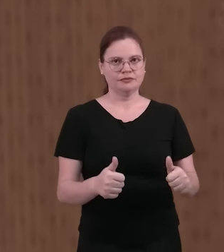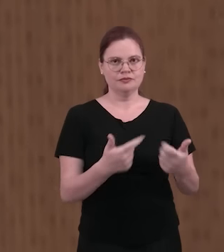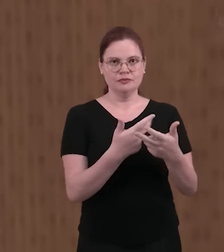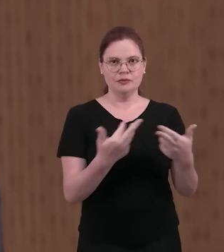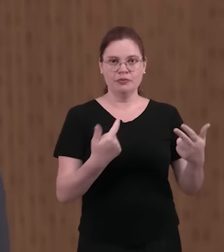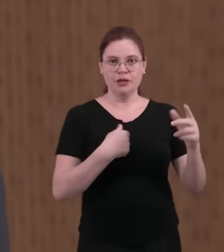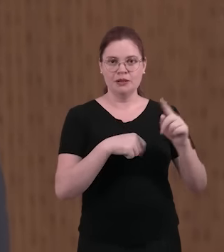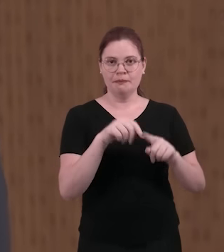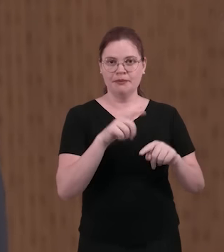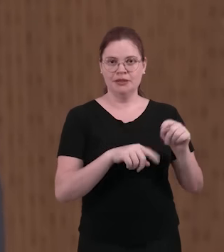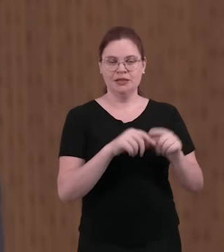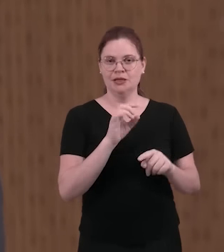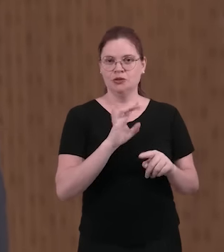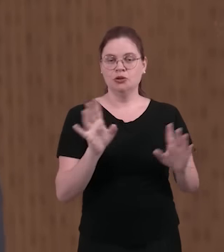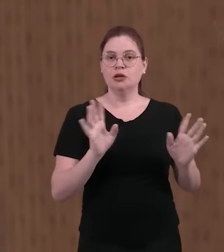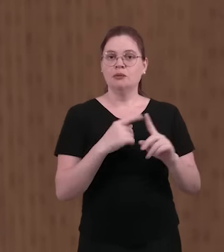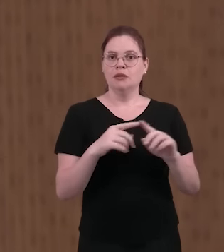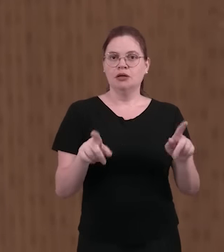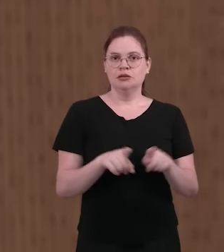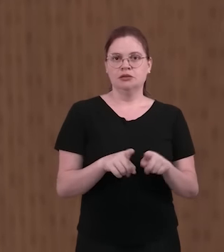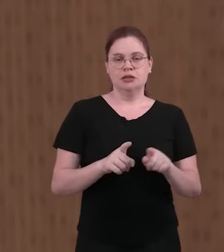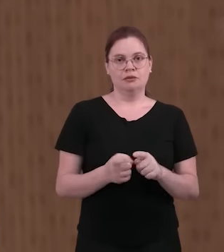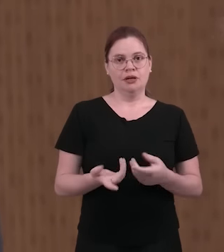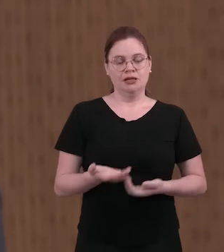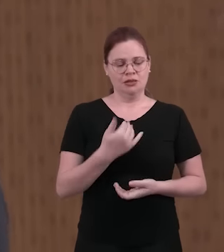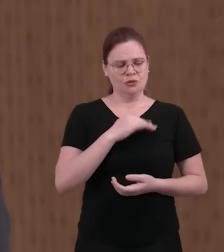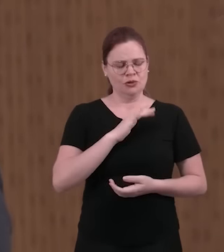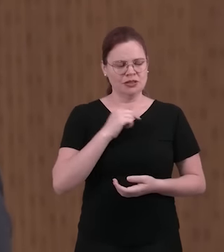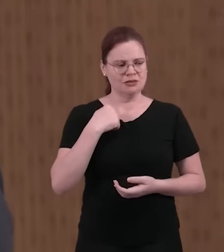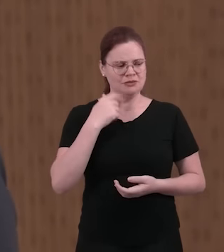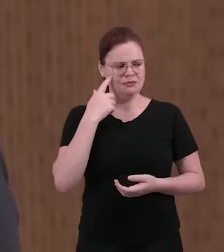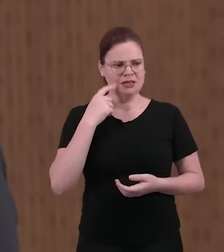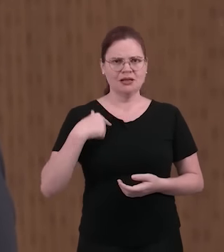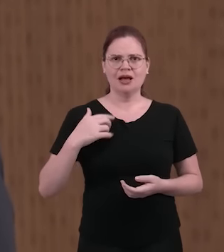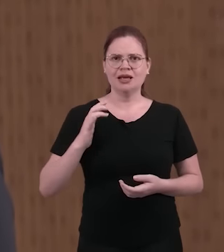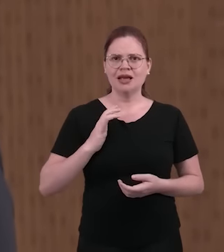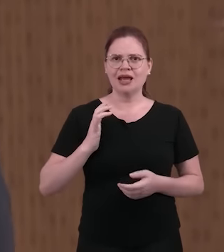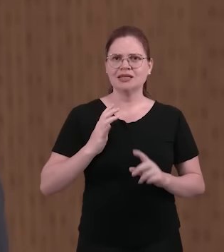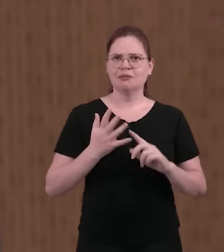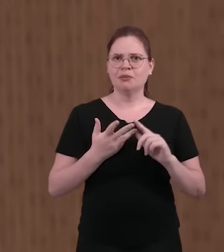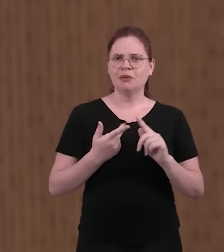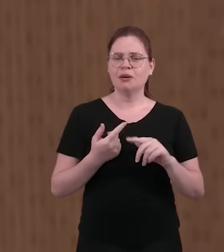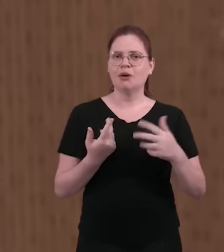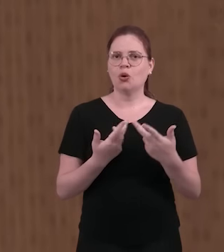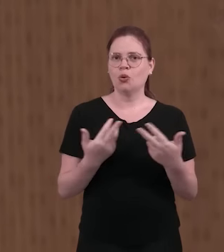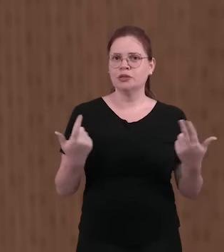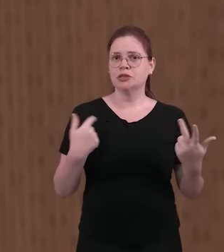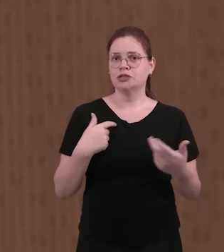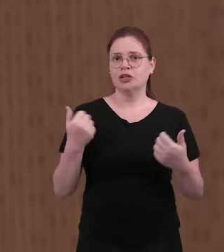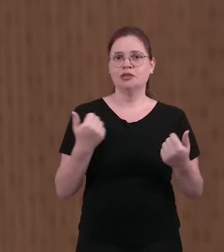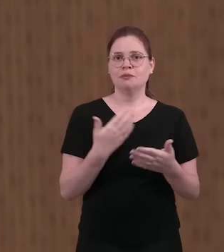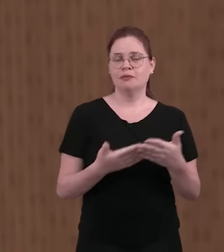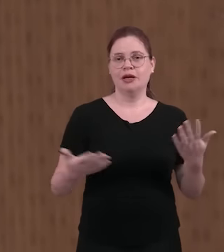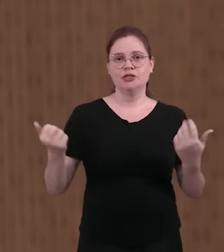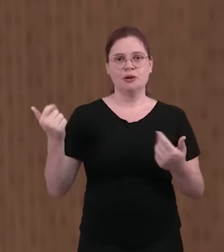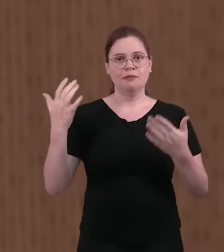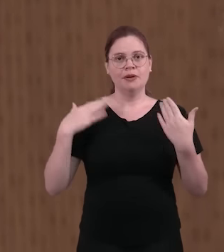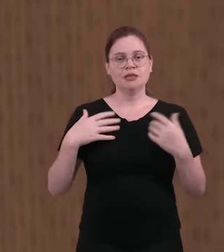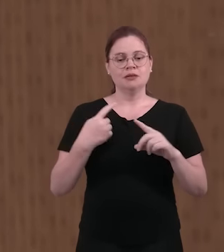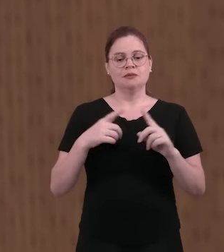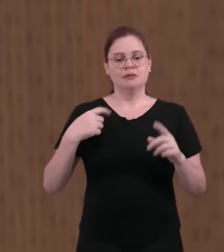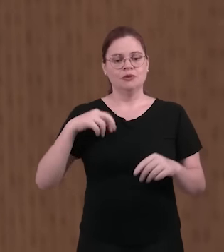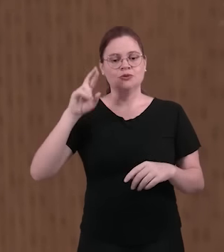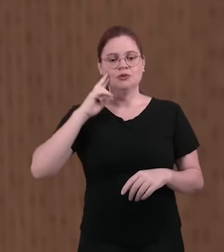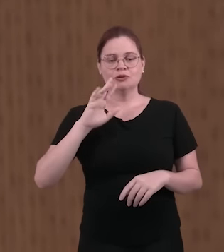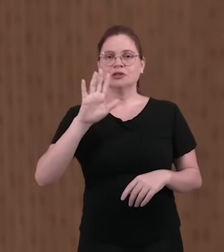do dia a dia, mas até mesmo nas riquezas. E a gente perde a nossa bênção. O Senhor está chamando, vem meu filho,